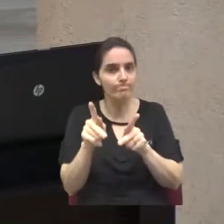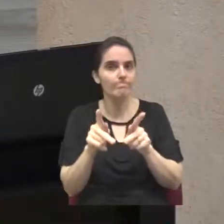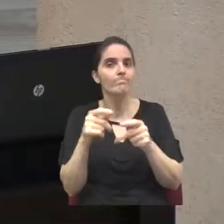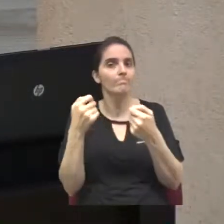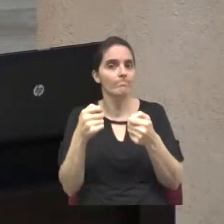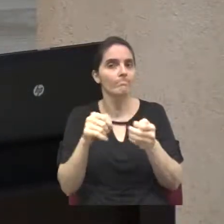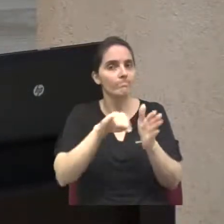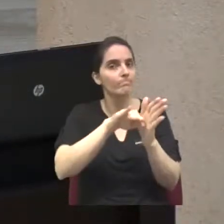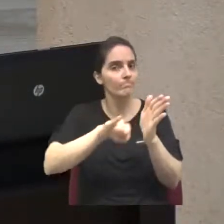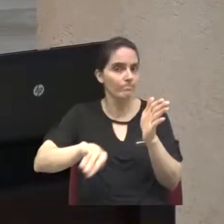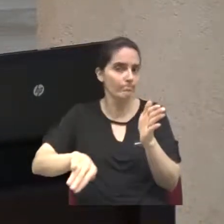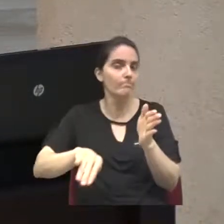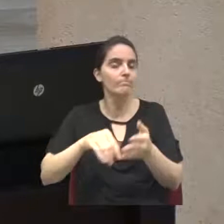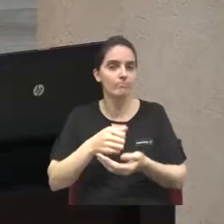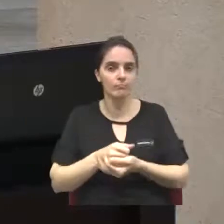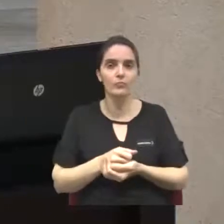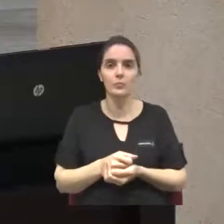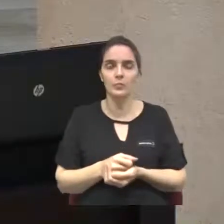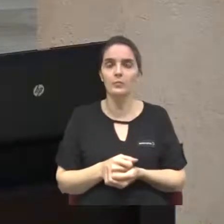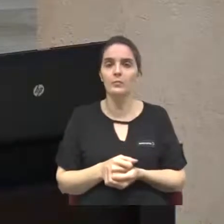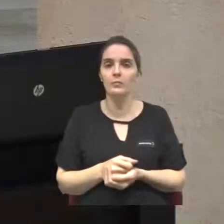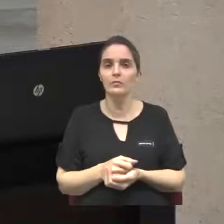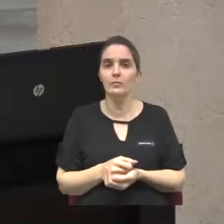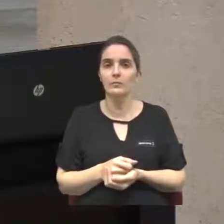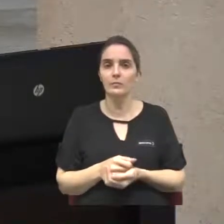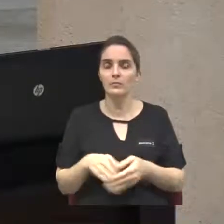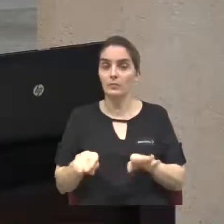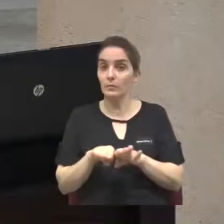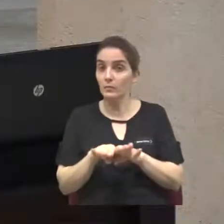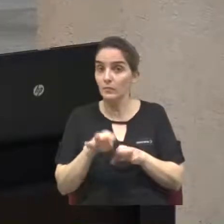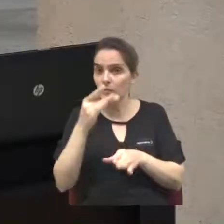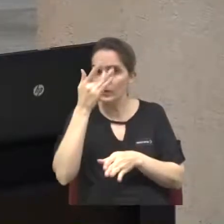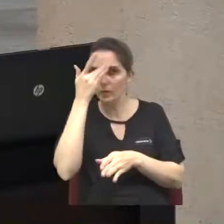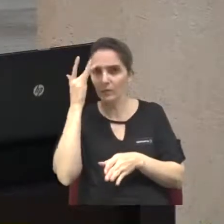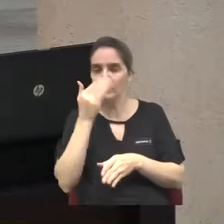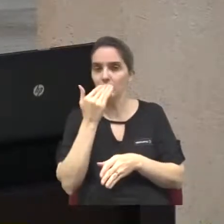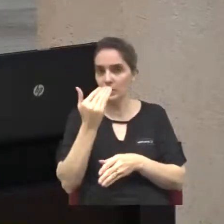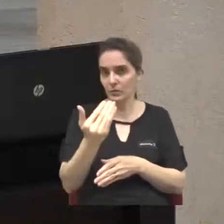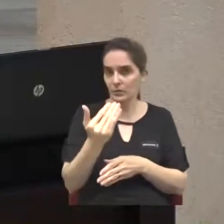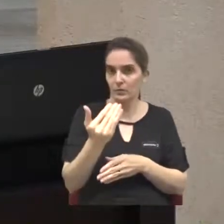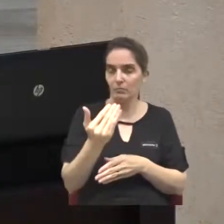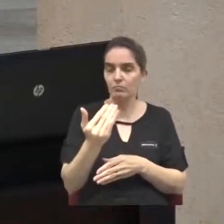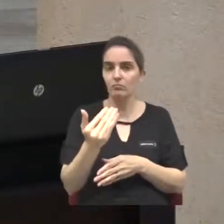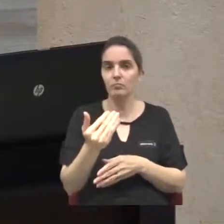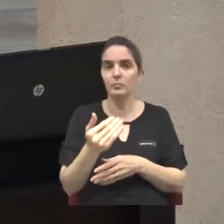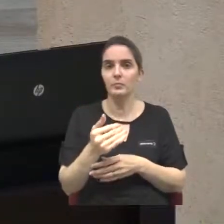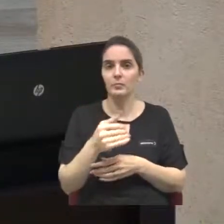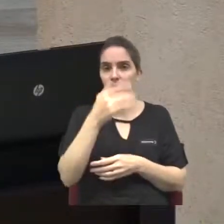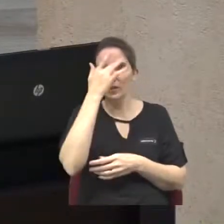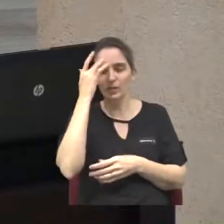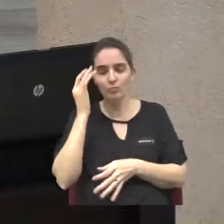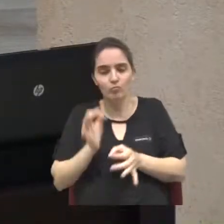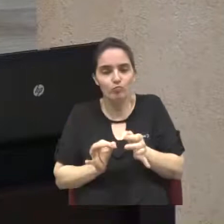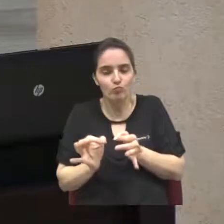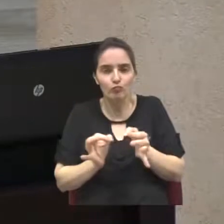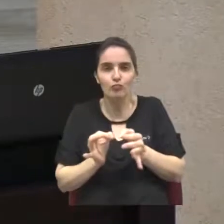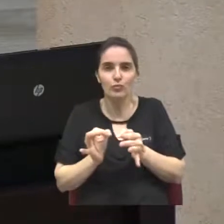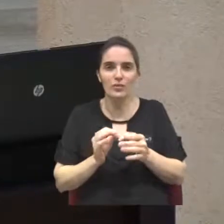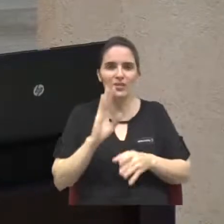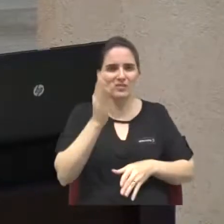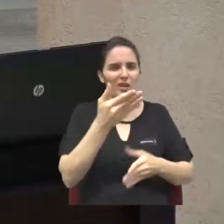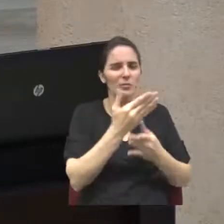em razão disso. Inclusive, as pessoas que solicitaram são umas pessoas que estão se programando e eu protocolei já nessa casa também